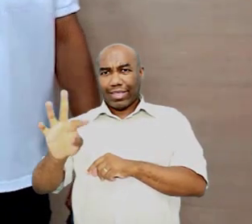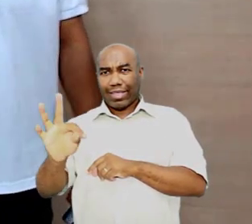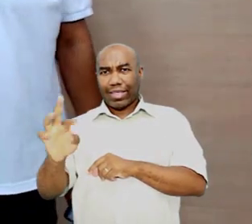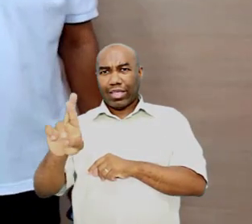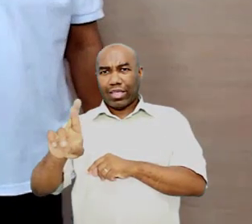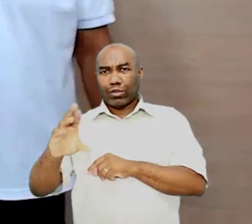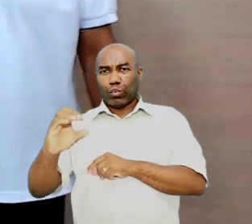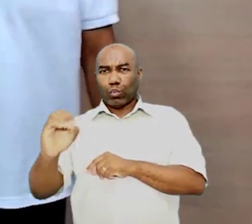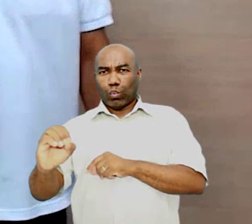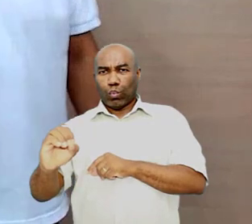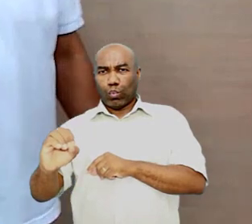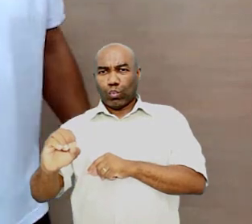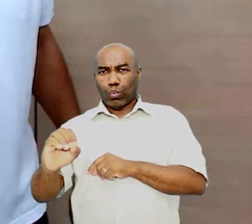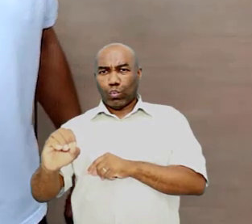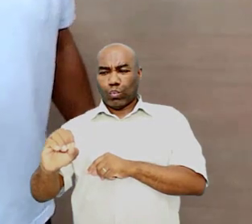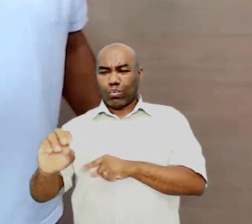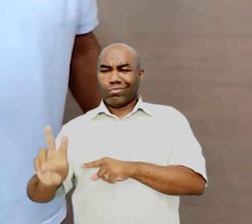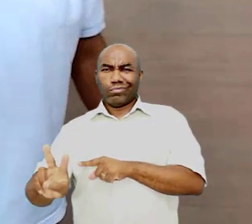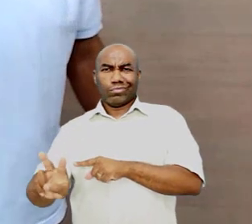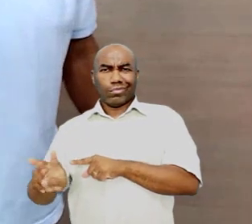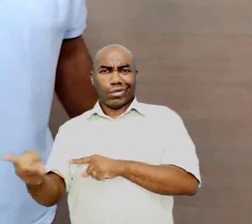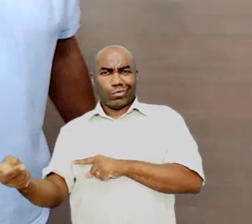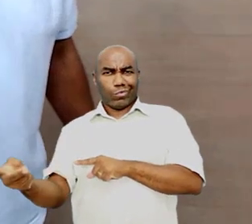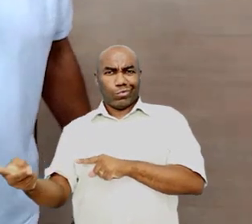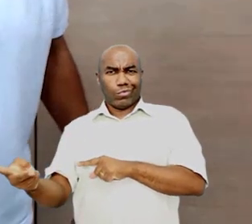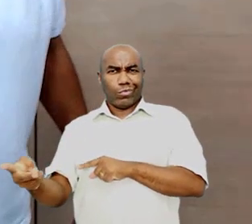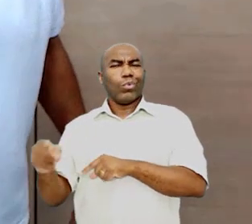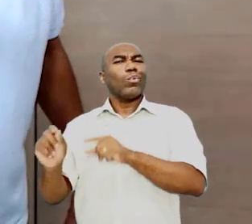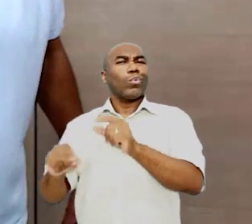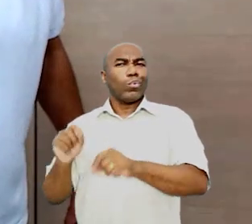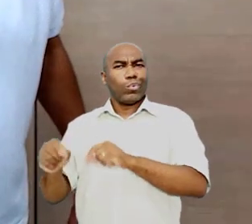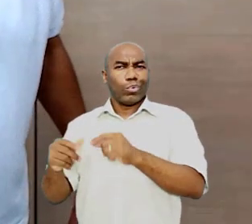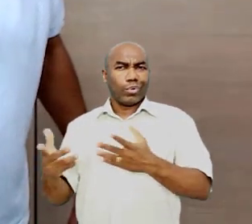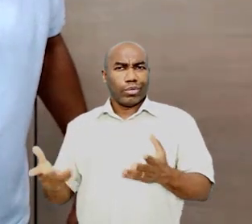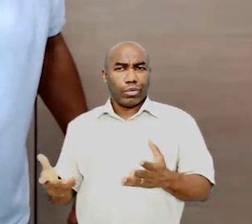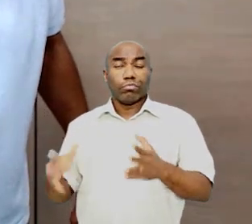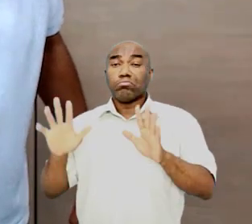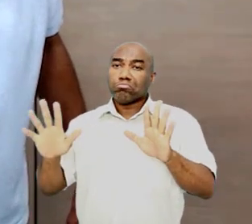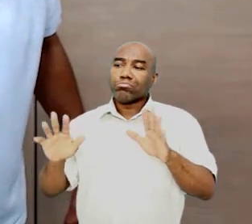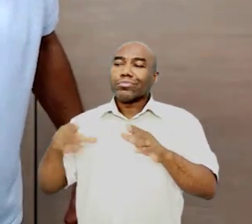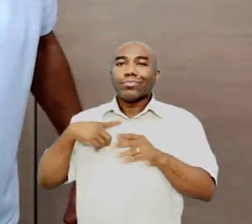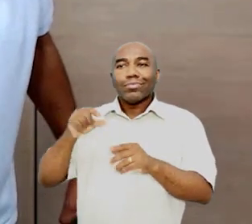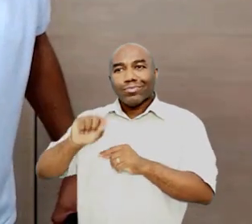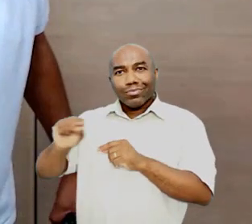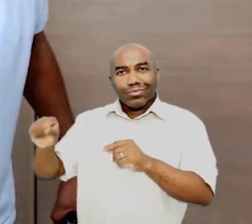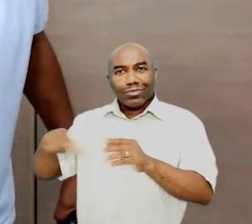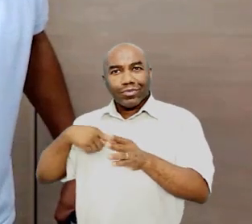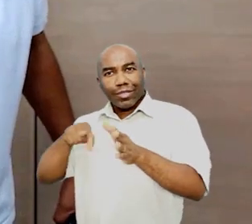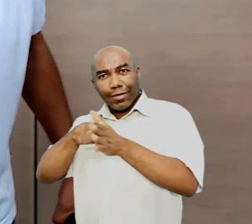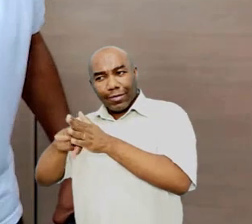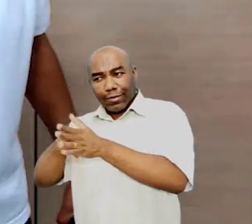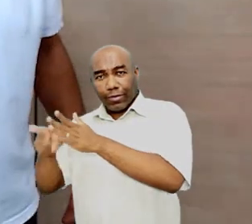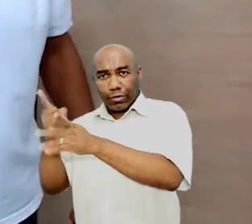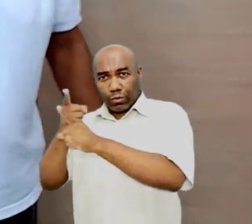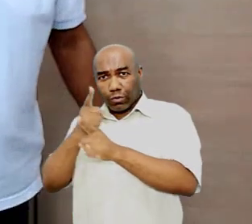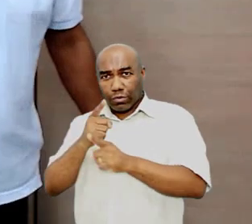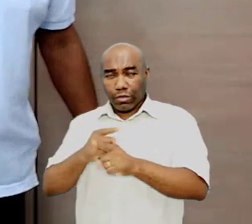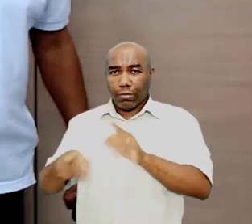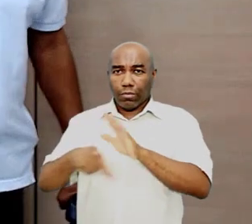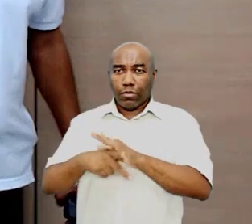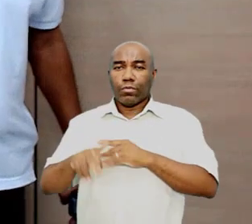ao contrário? Pessoal, esse vírus RNA, ele faz uma coisa